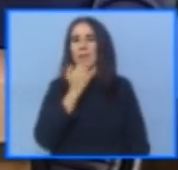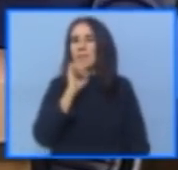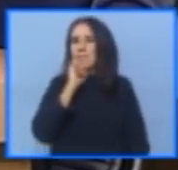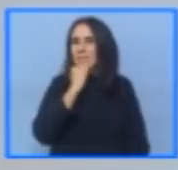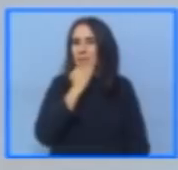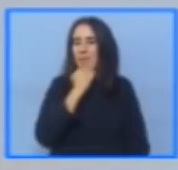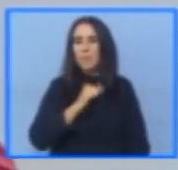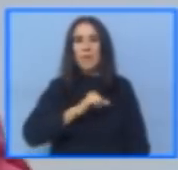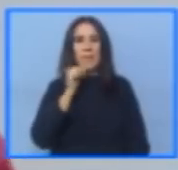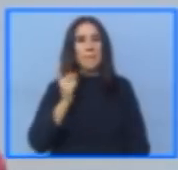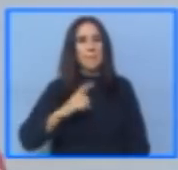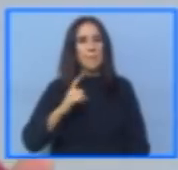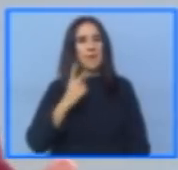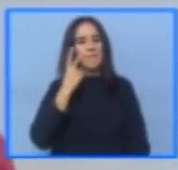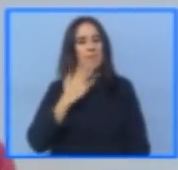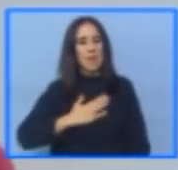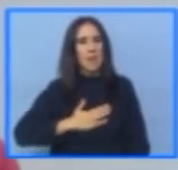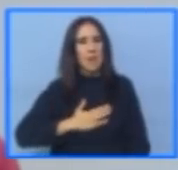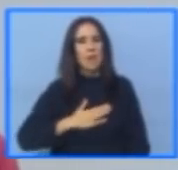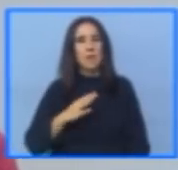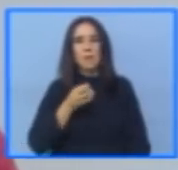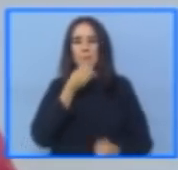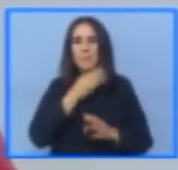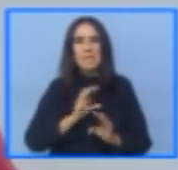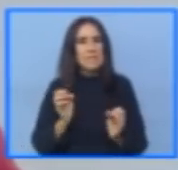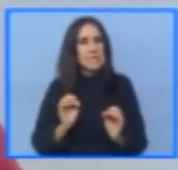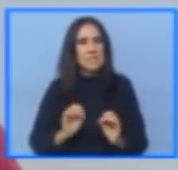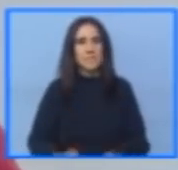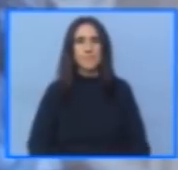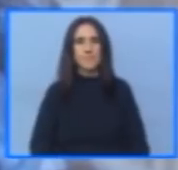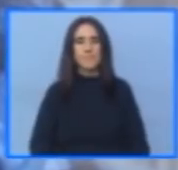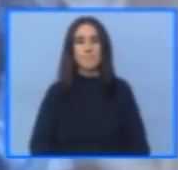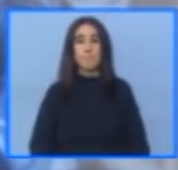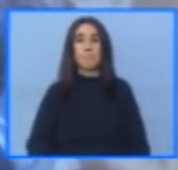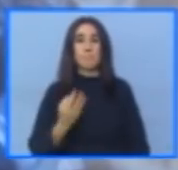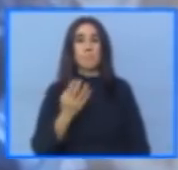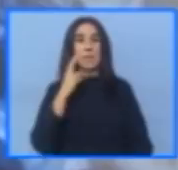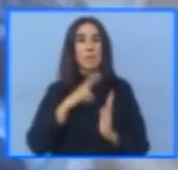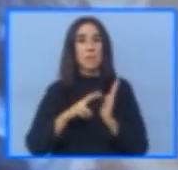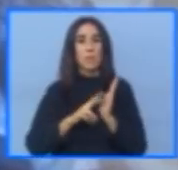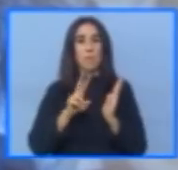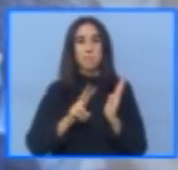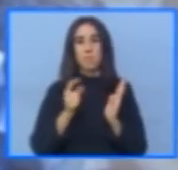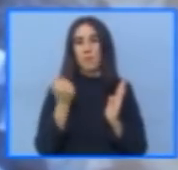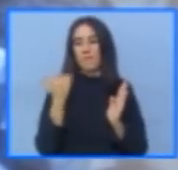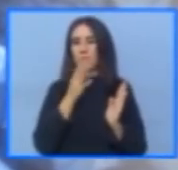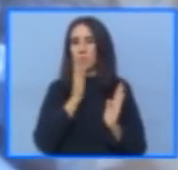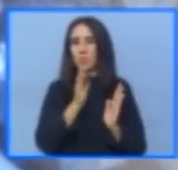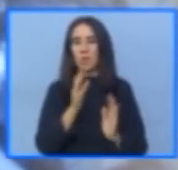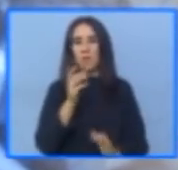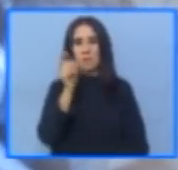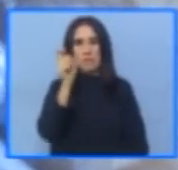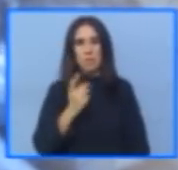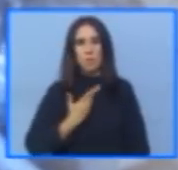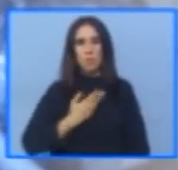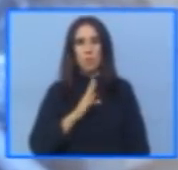anda sempre no fundo da nossa vida e que nós não perdemos por nada. A segunda leitura, há pouco já fizemos referência a ela, Dr. Juan,